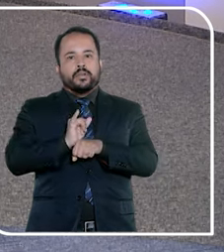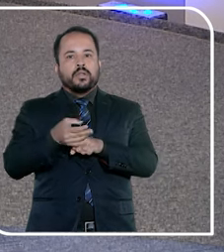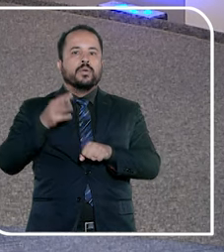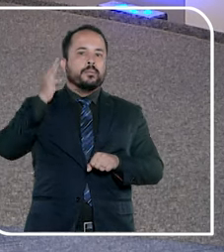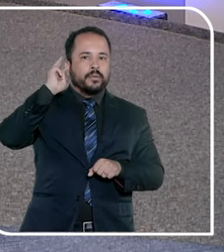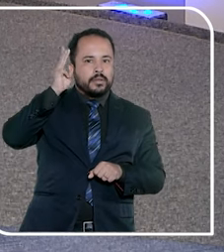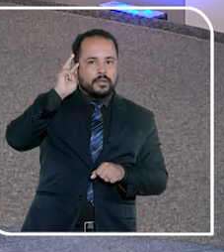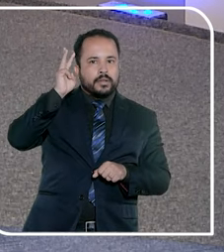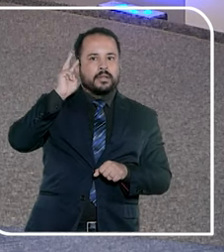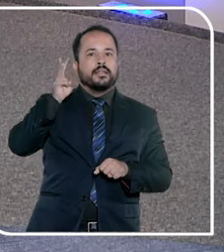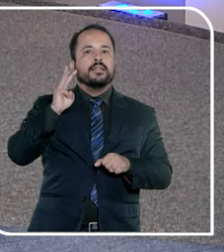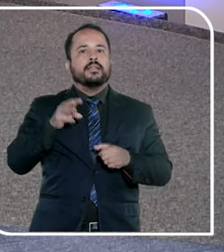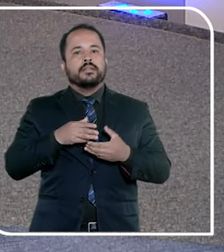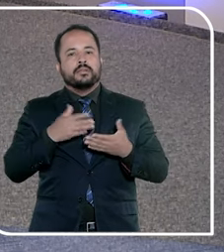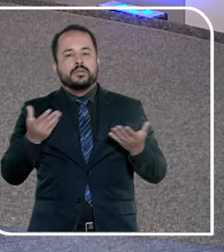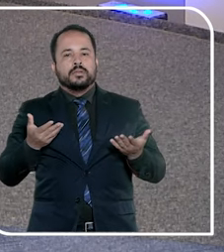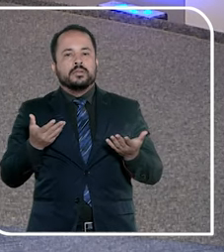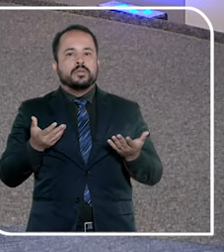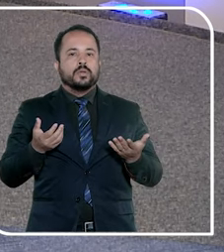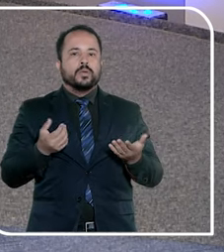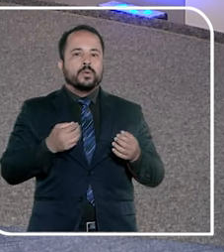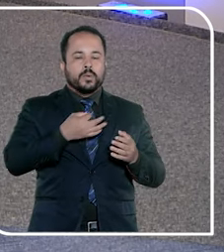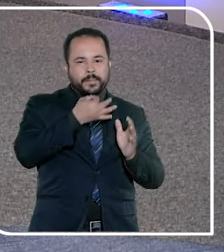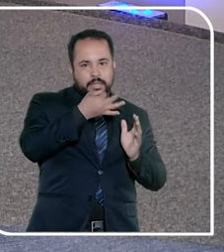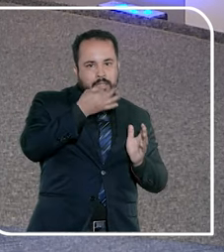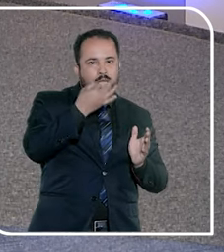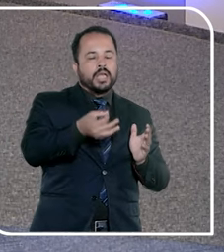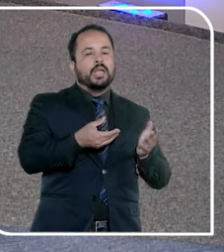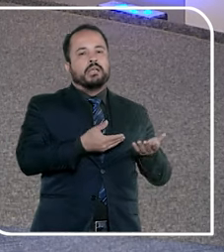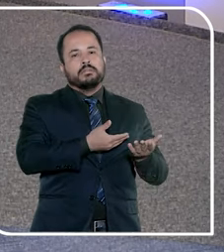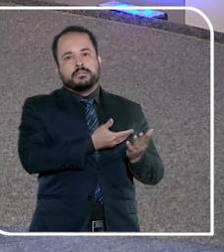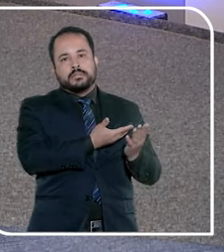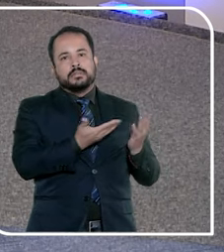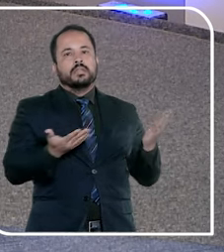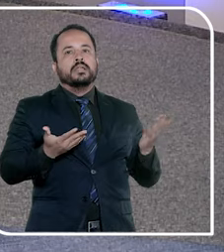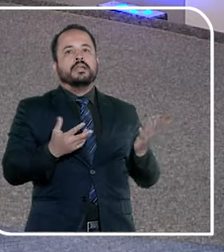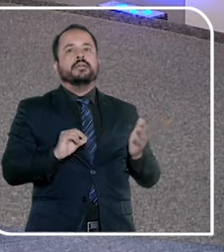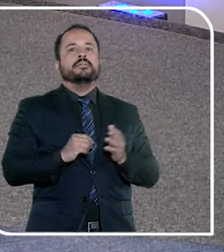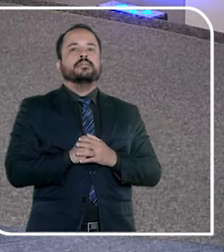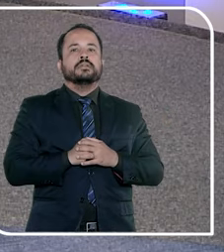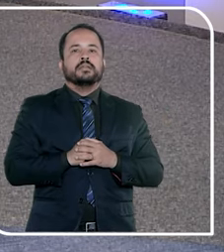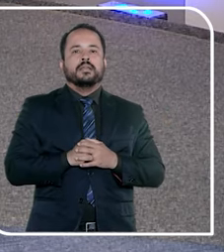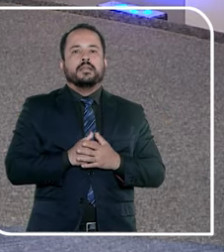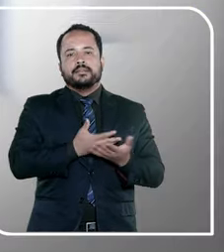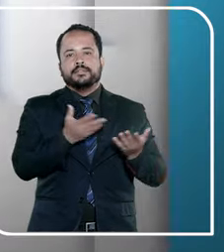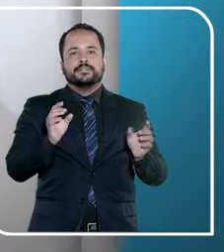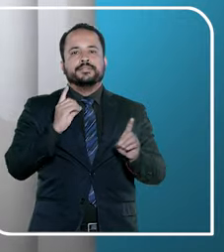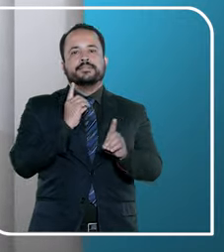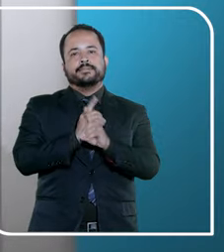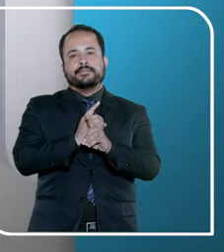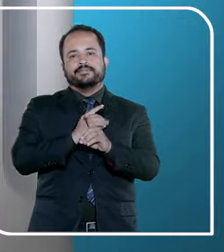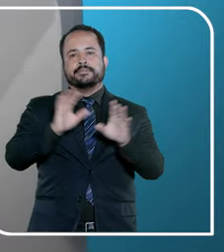curtir comentar e compartilhar à vontade todo o nosso material a gente se encontra